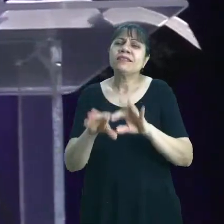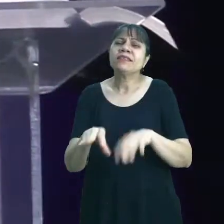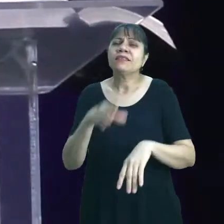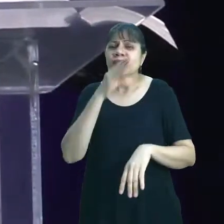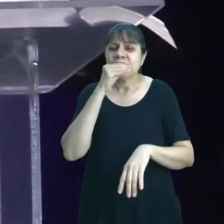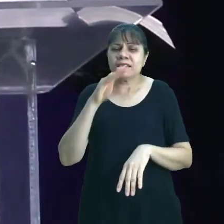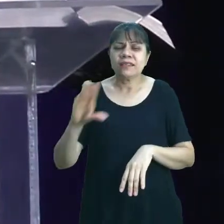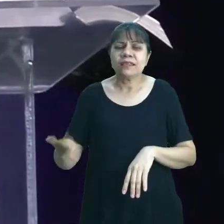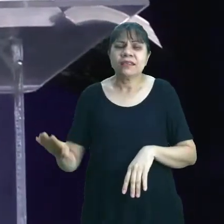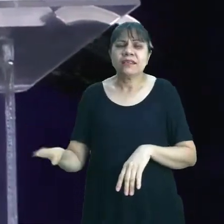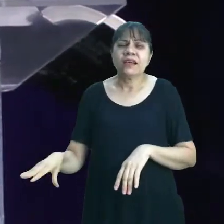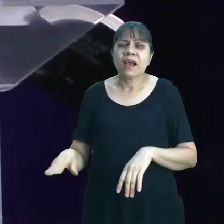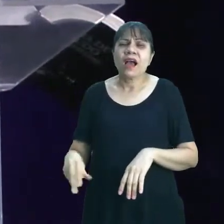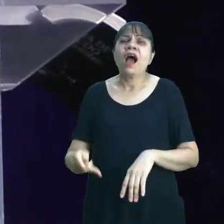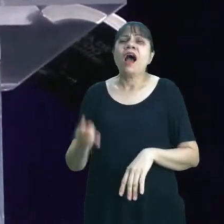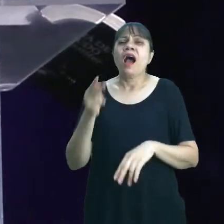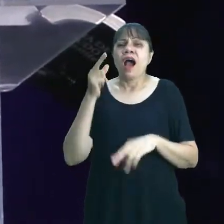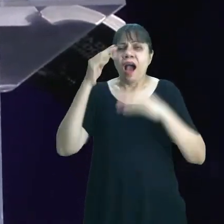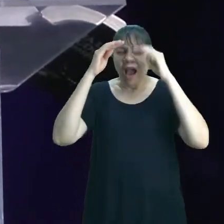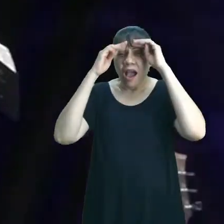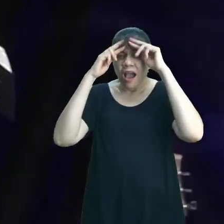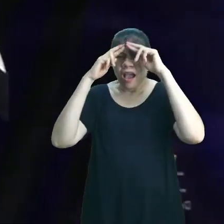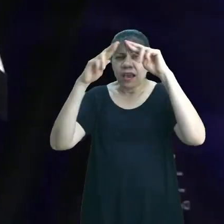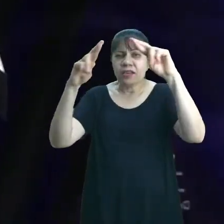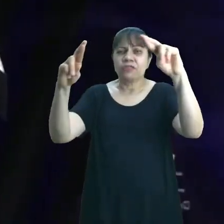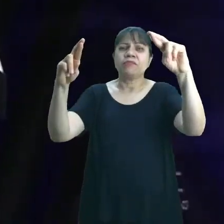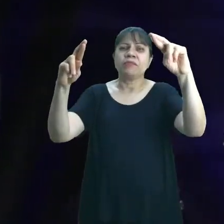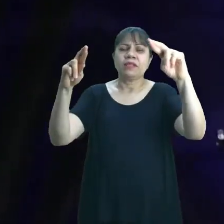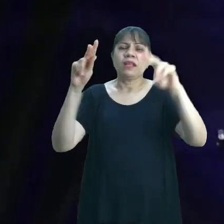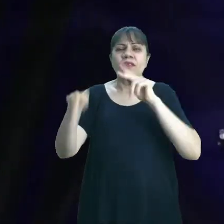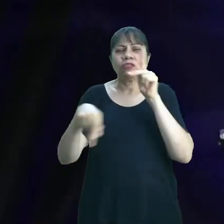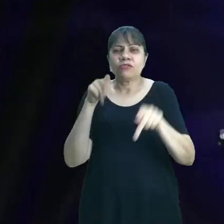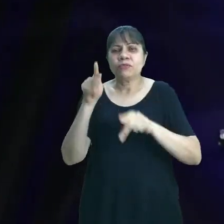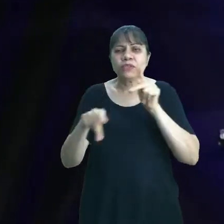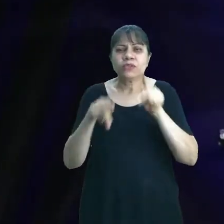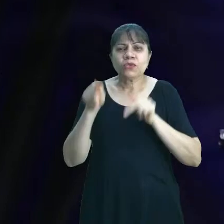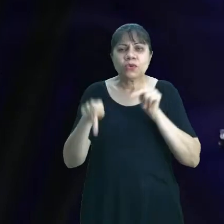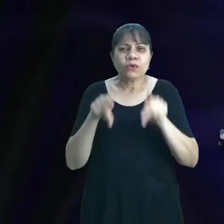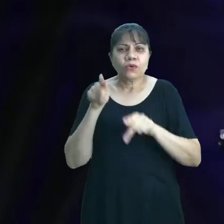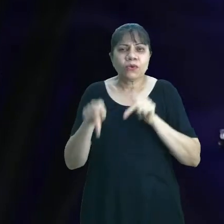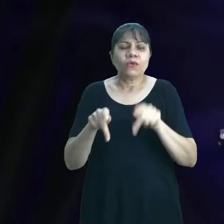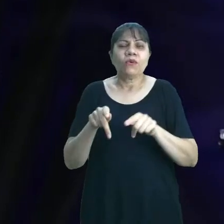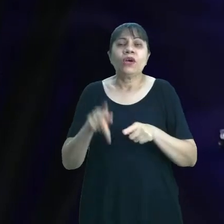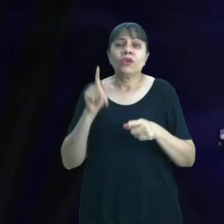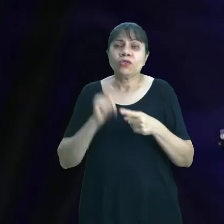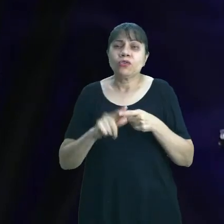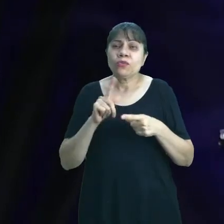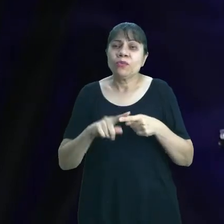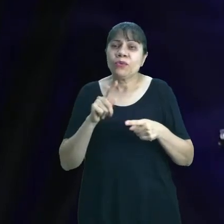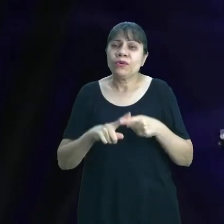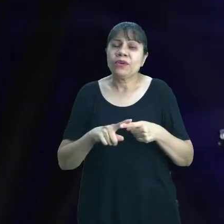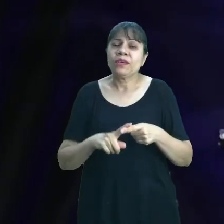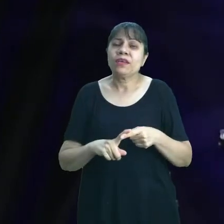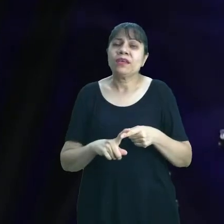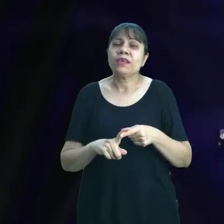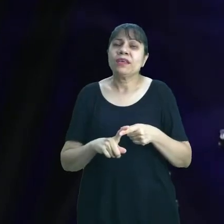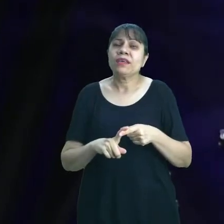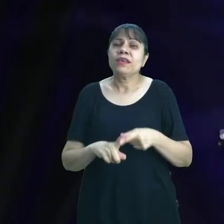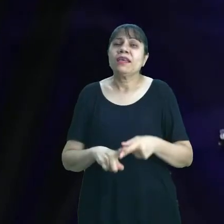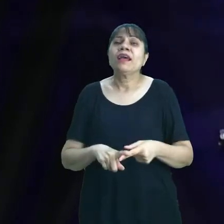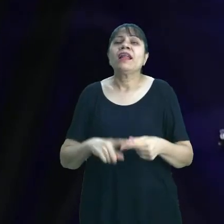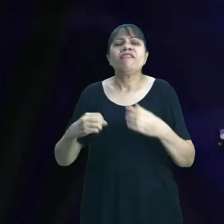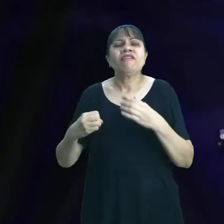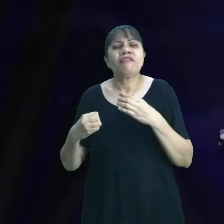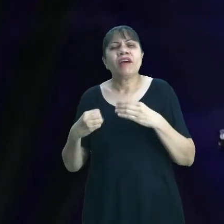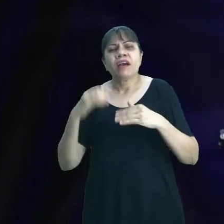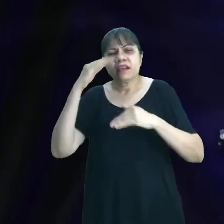ter respeito pelas pessoas, porque como consequência ela vai desenvolver temor